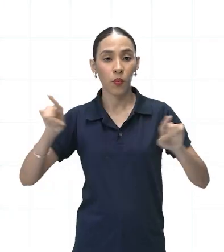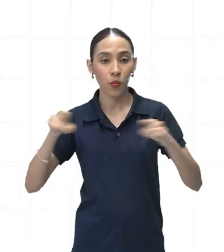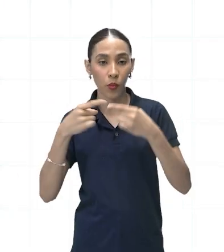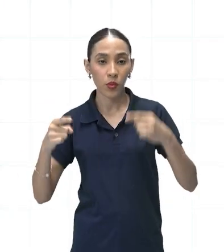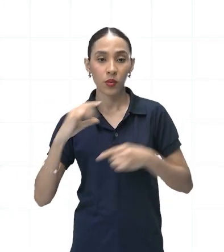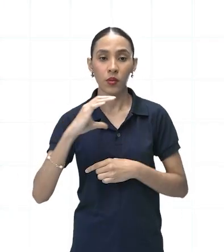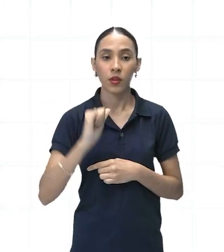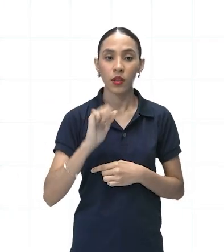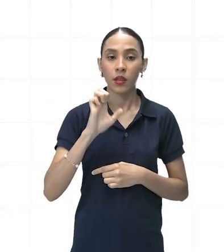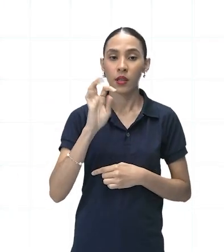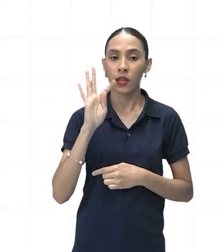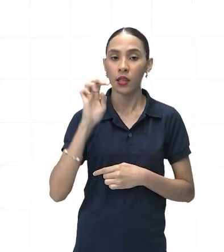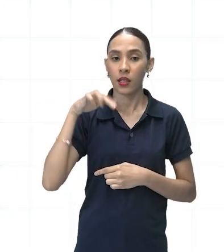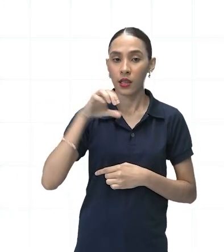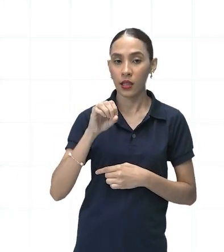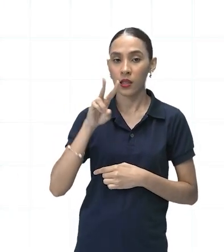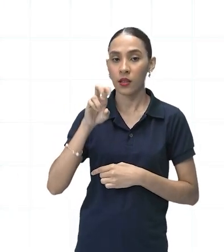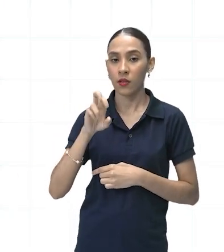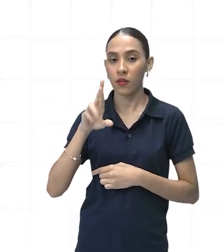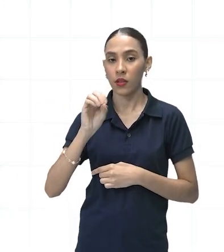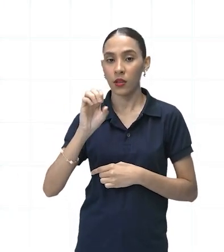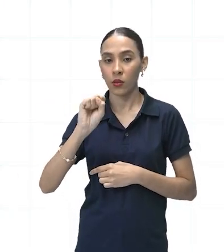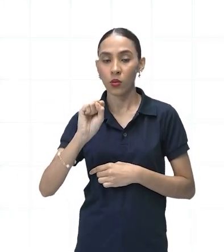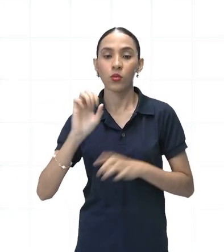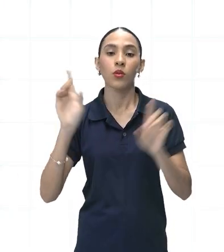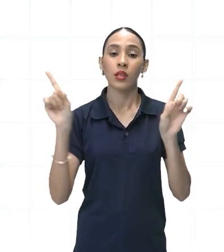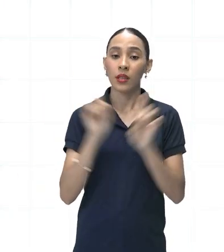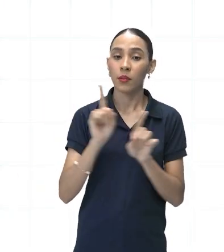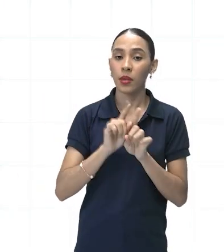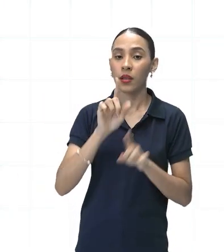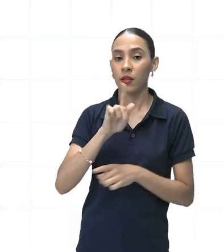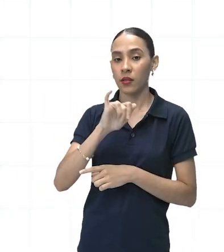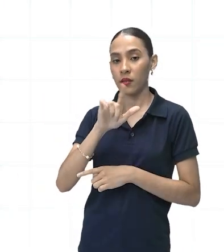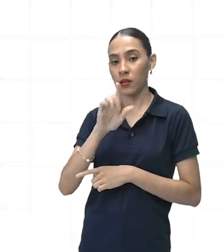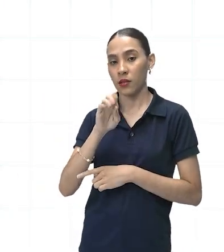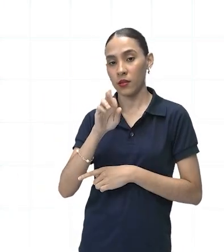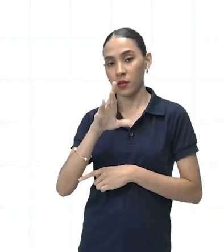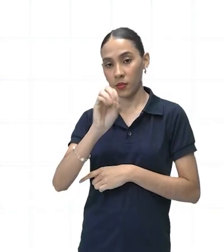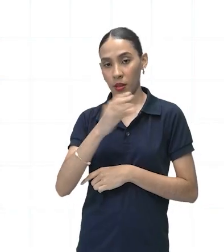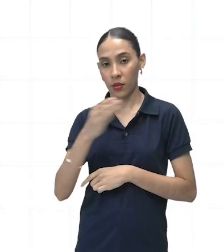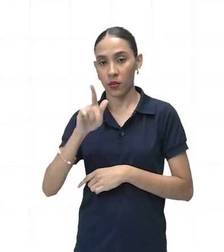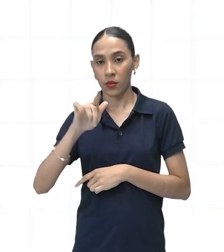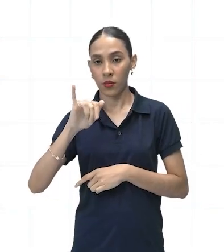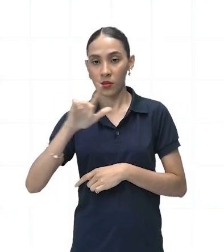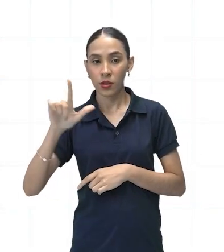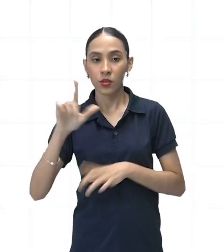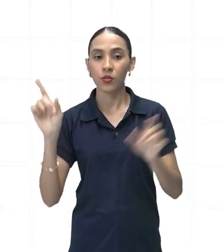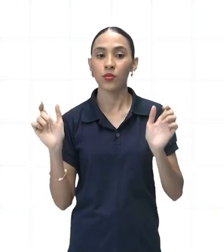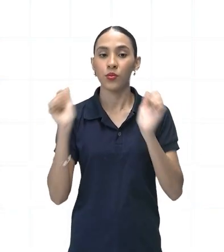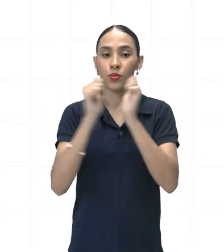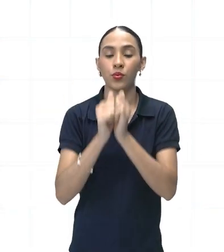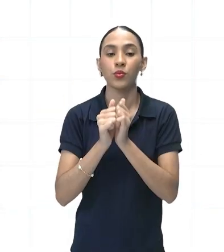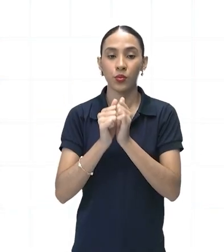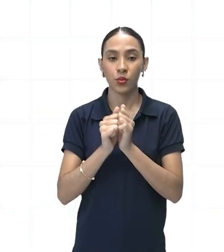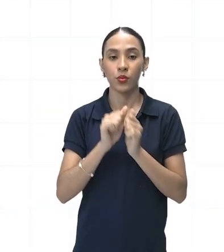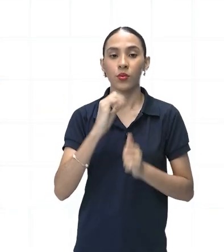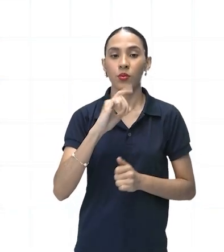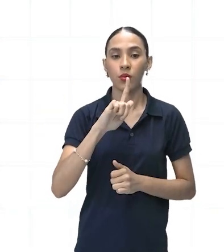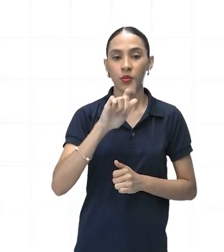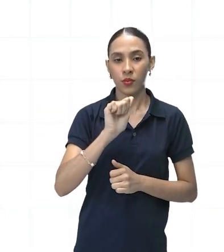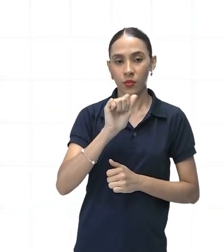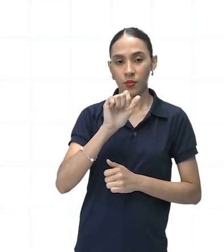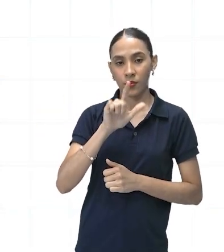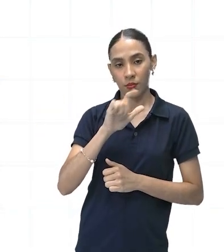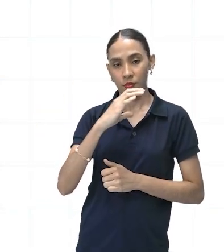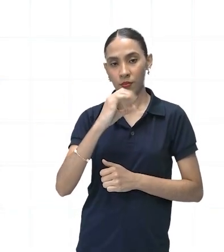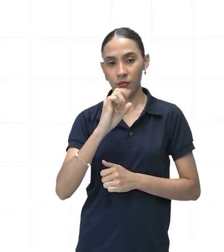músicos Caetano Veloso e Gilberto Gil, que junto com os artistas, Gal Costa,